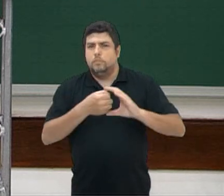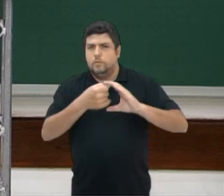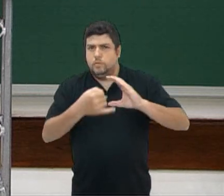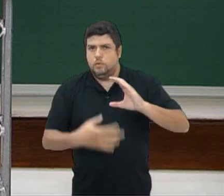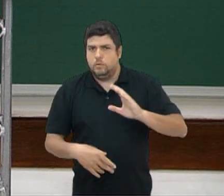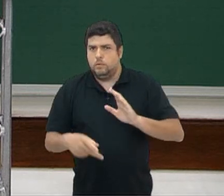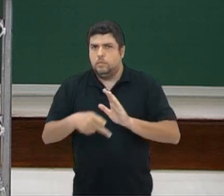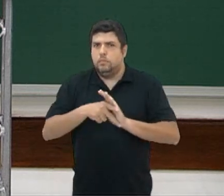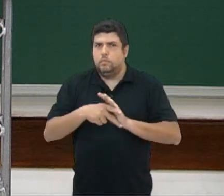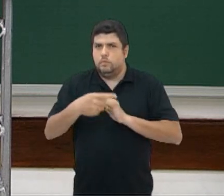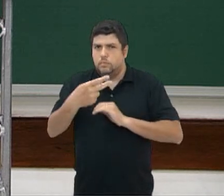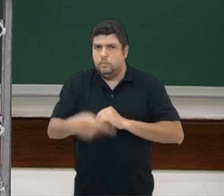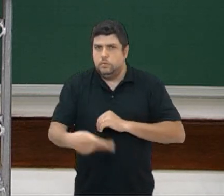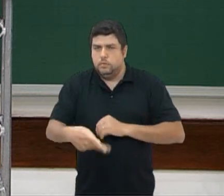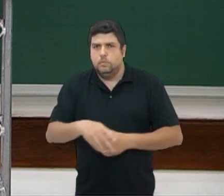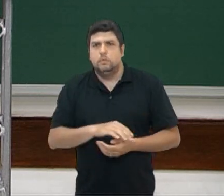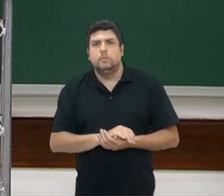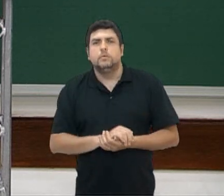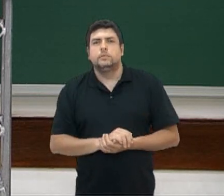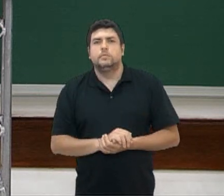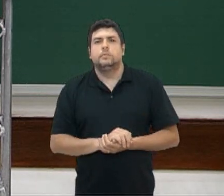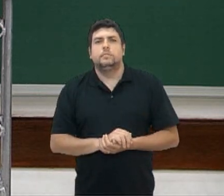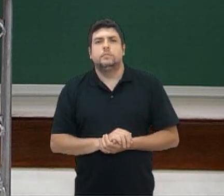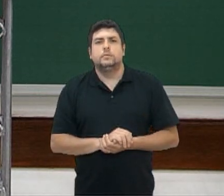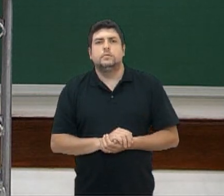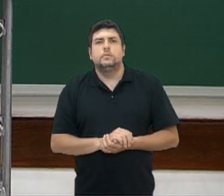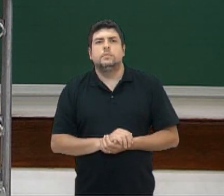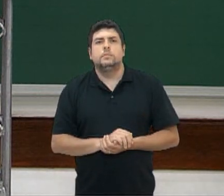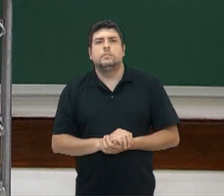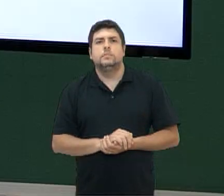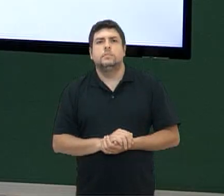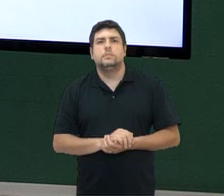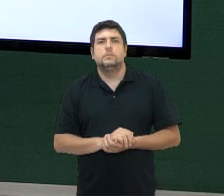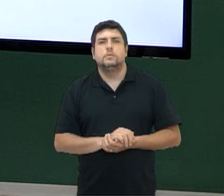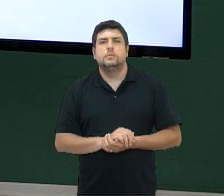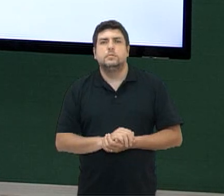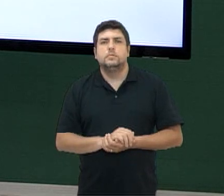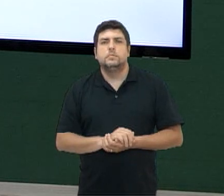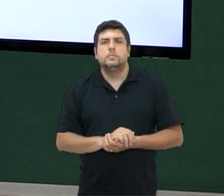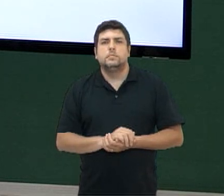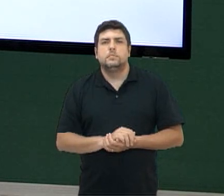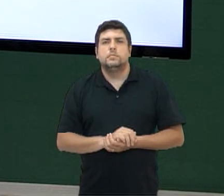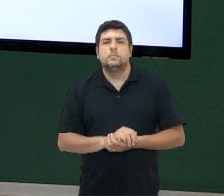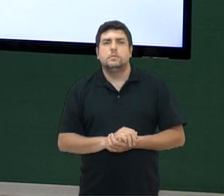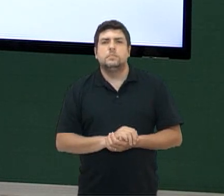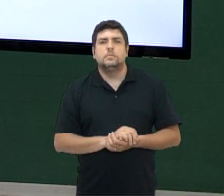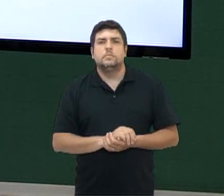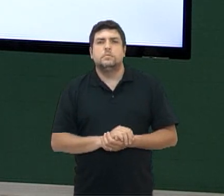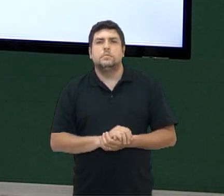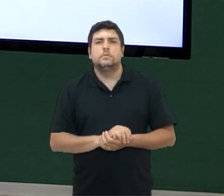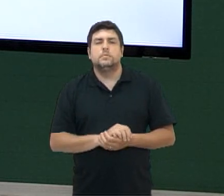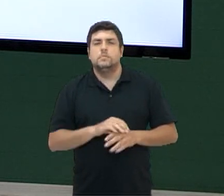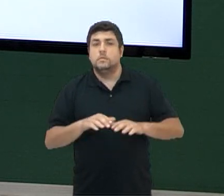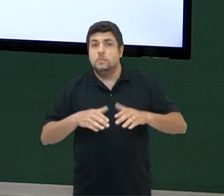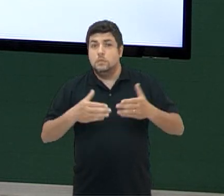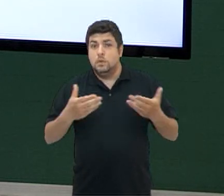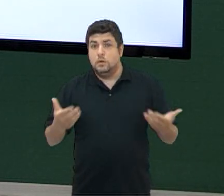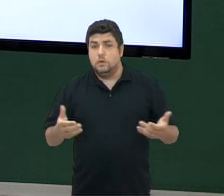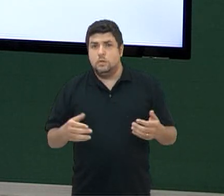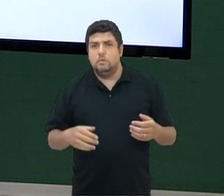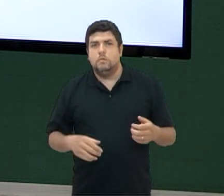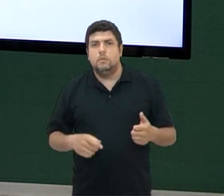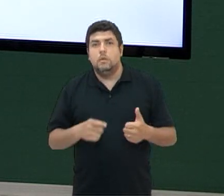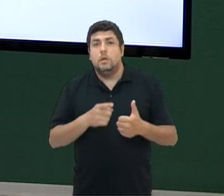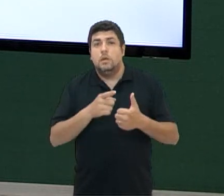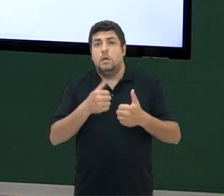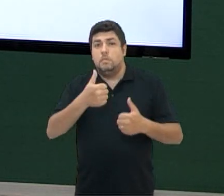primeiro princípio. Então vamos avançar ali então a nossa tela. Então temos agora o conceito da primeira